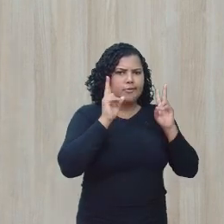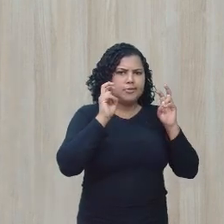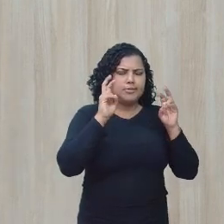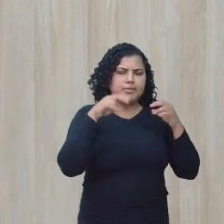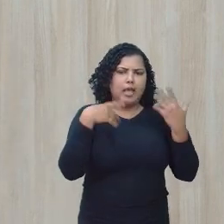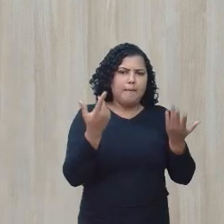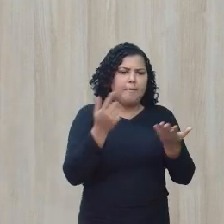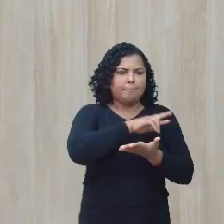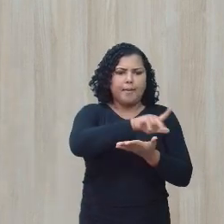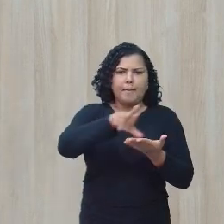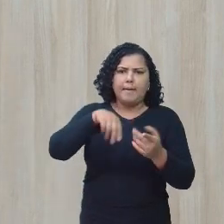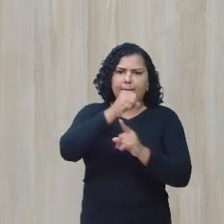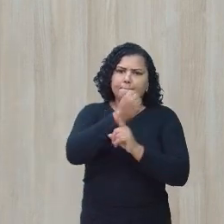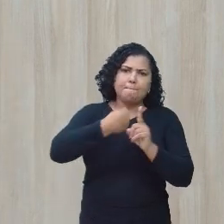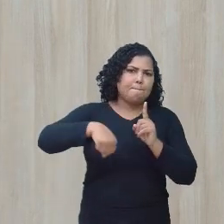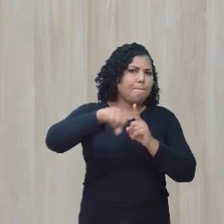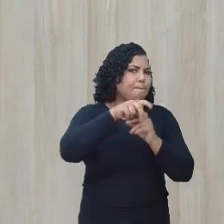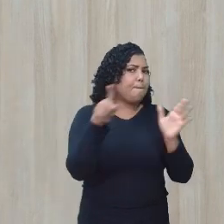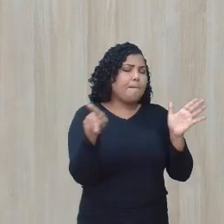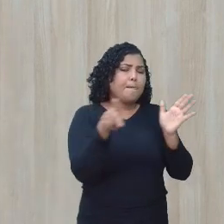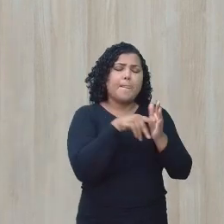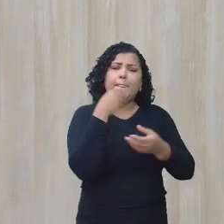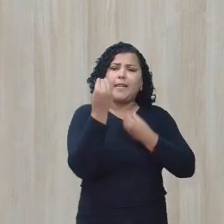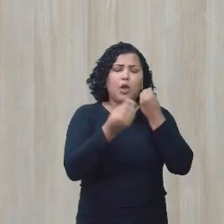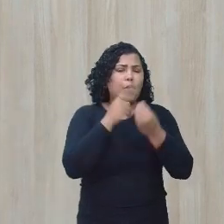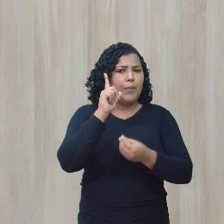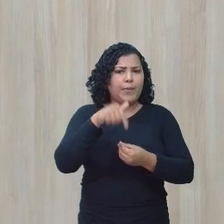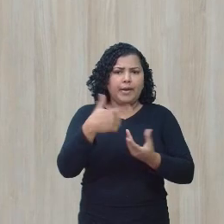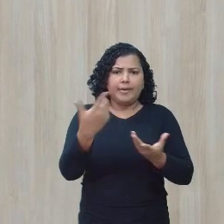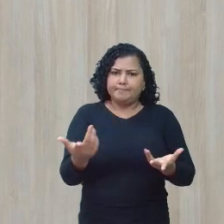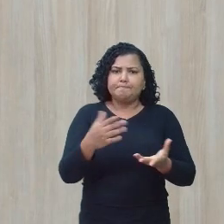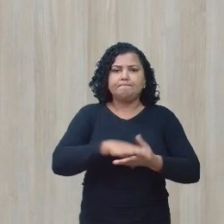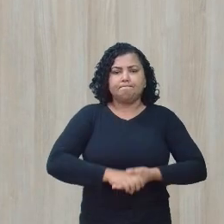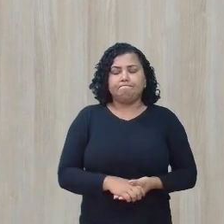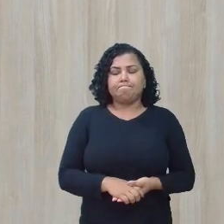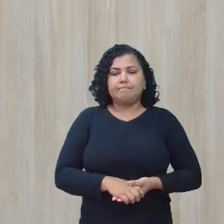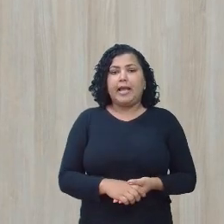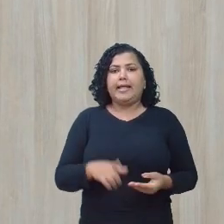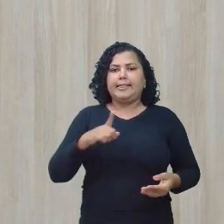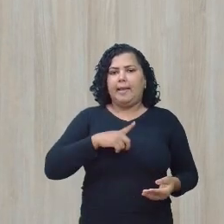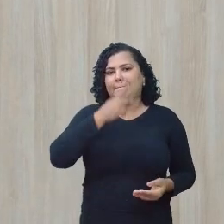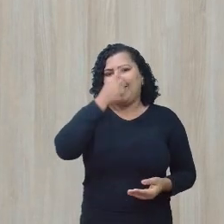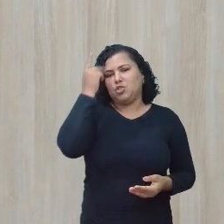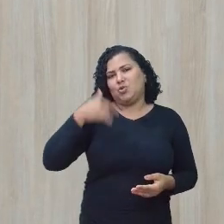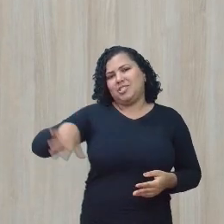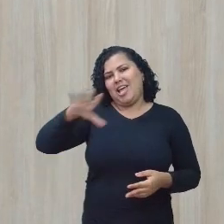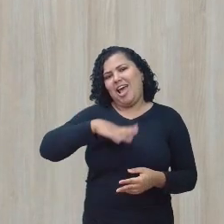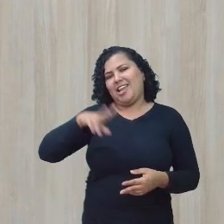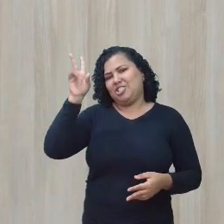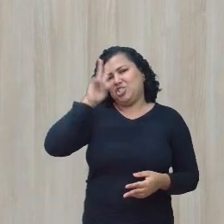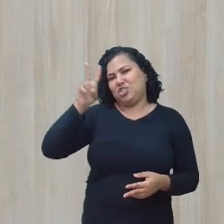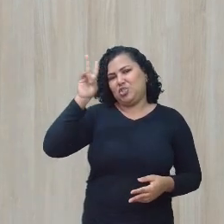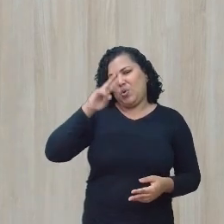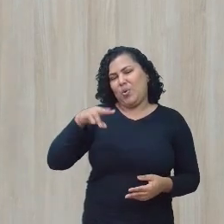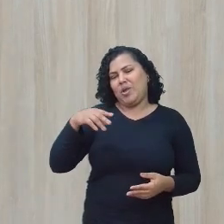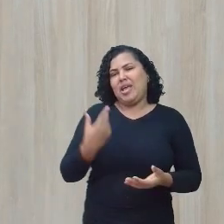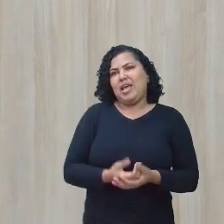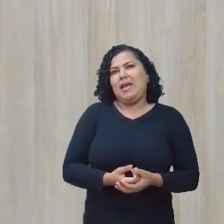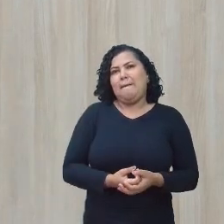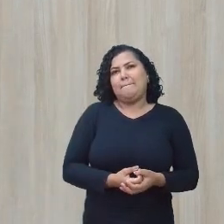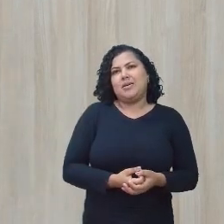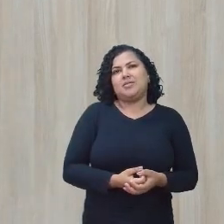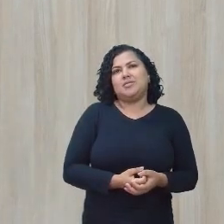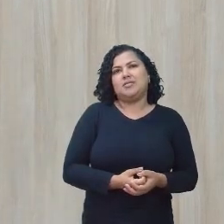o seu mundo, né? Como era o mundo de cada sociedade, né? Alguns historiadores dizem que fazer história, né, e visitar o passado é